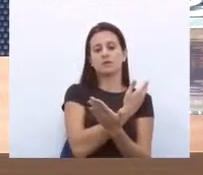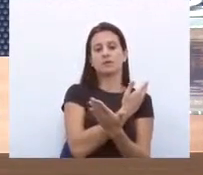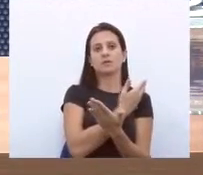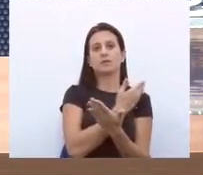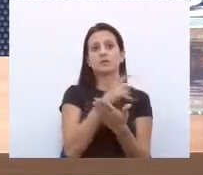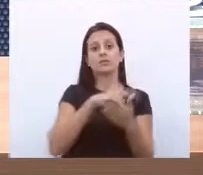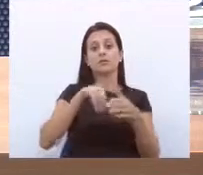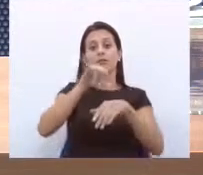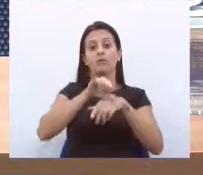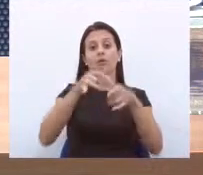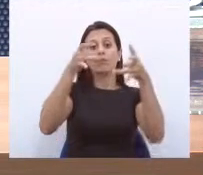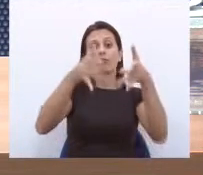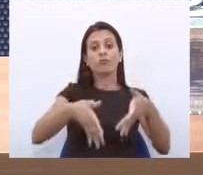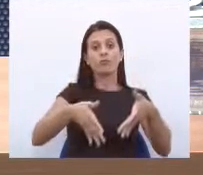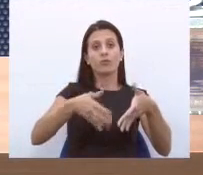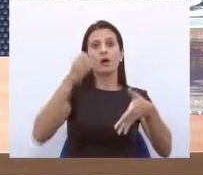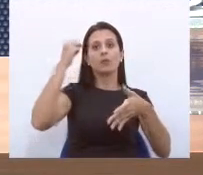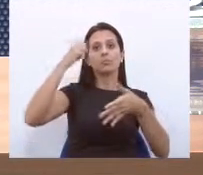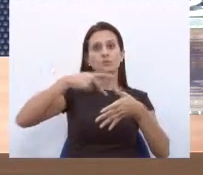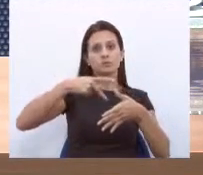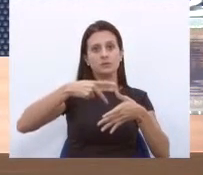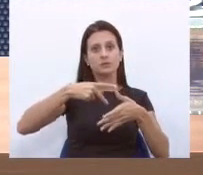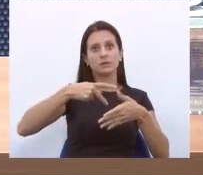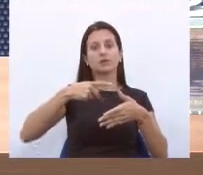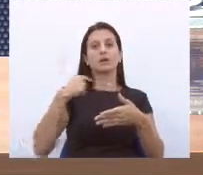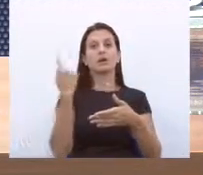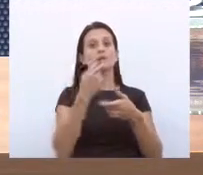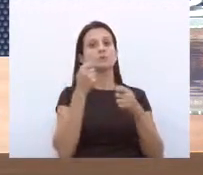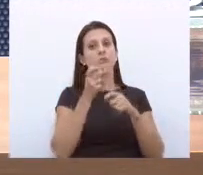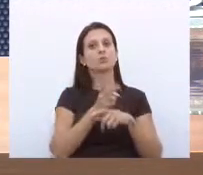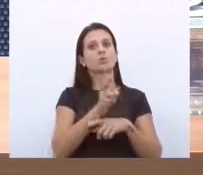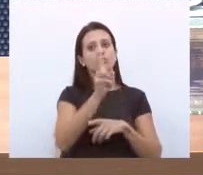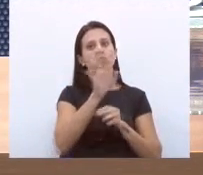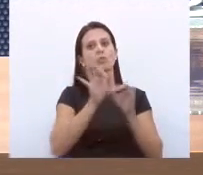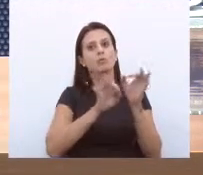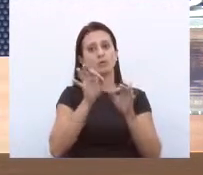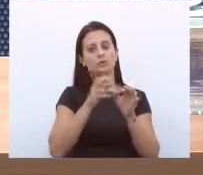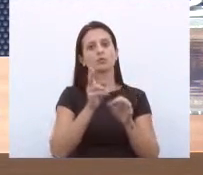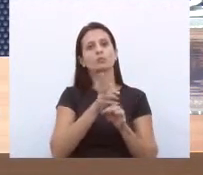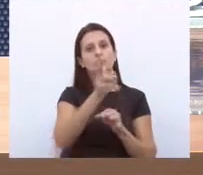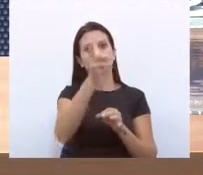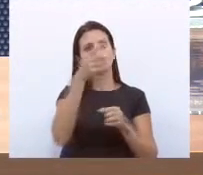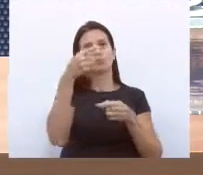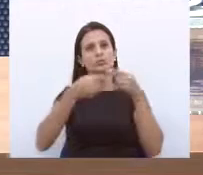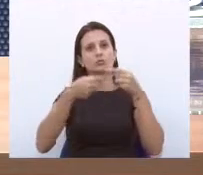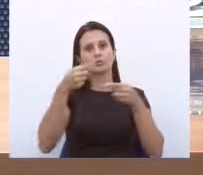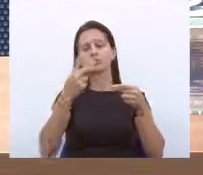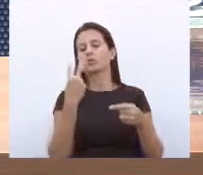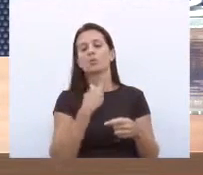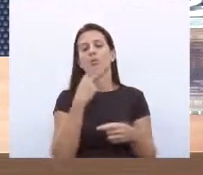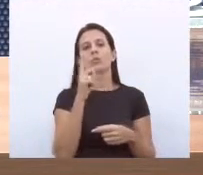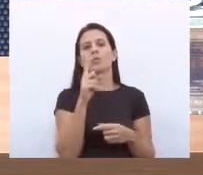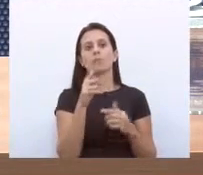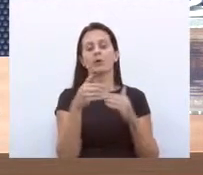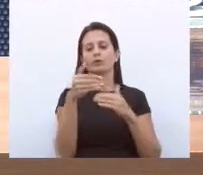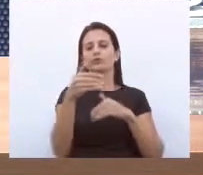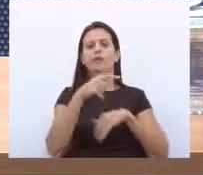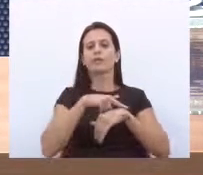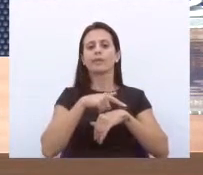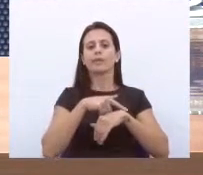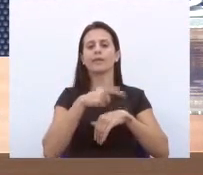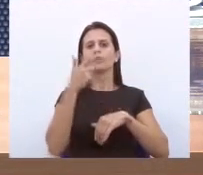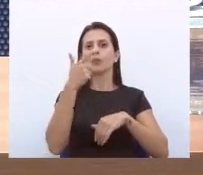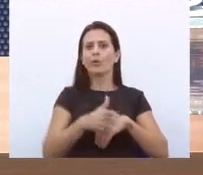os servidores ficarão e se aposentarão. Então nós temos que continuar a discussão disso. Não pode daqui a um pouco tempo vir um